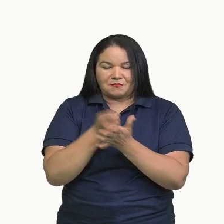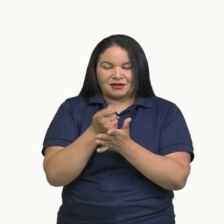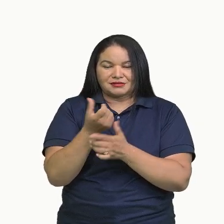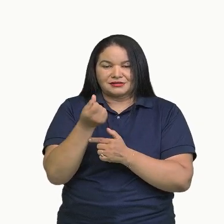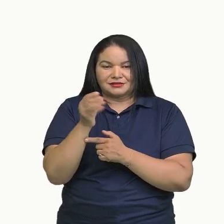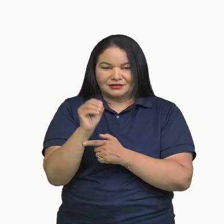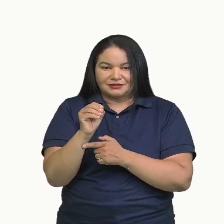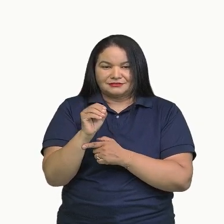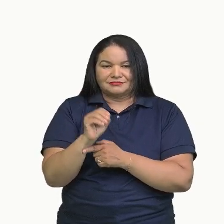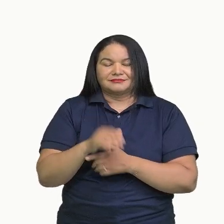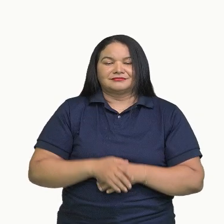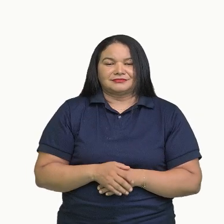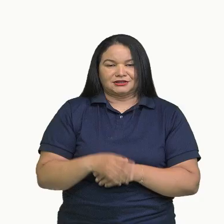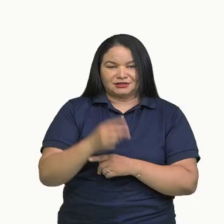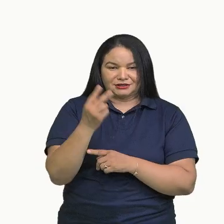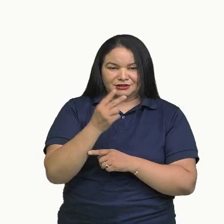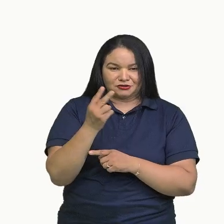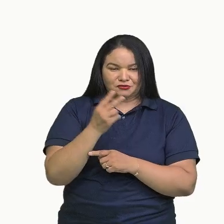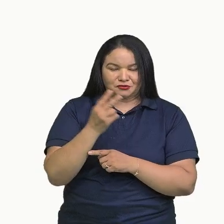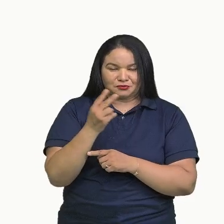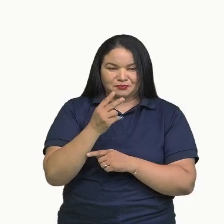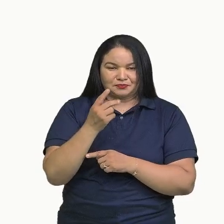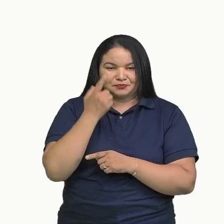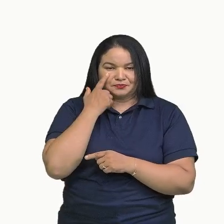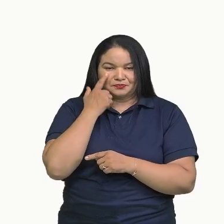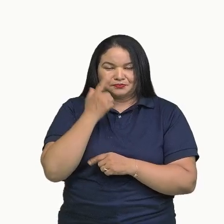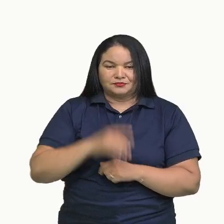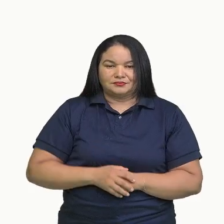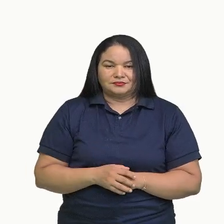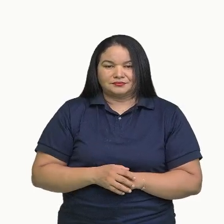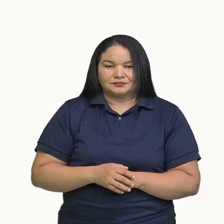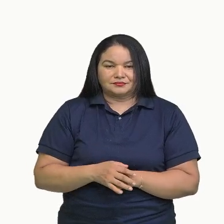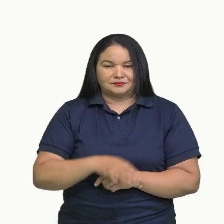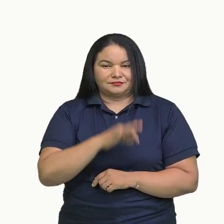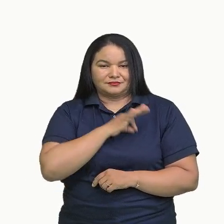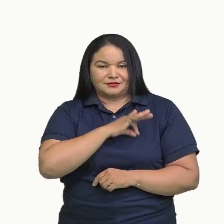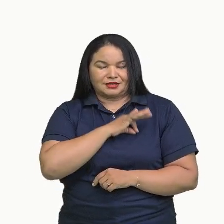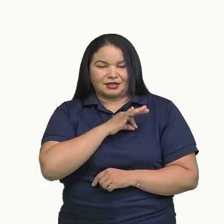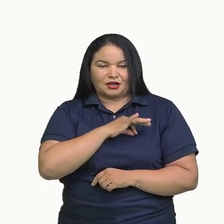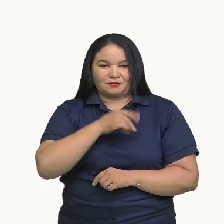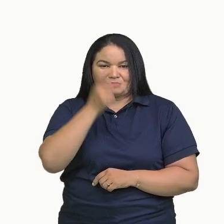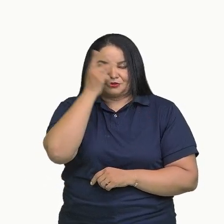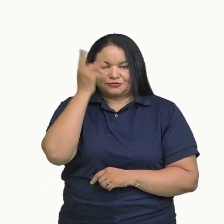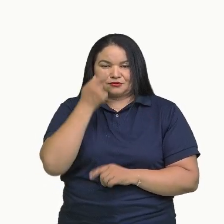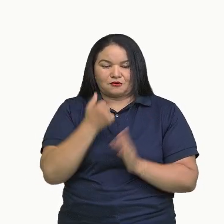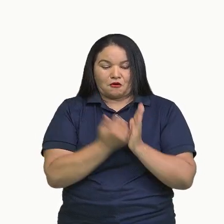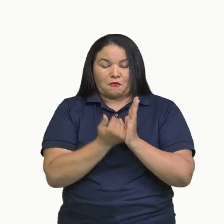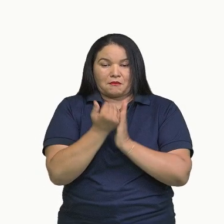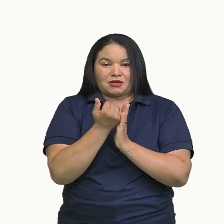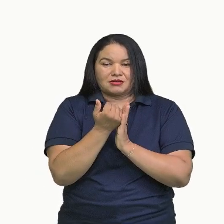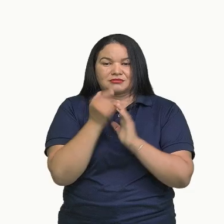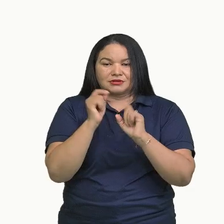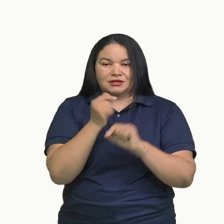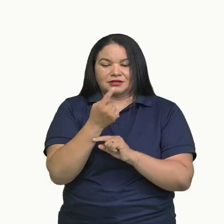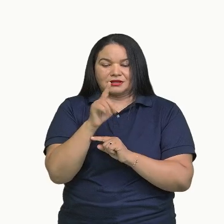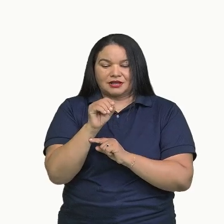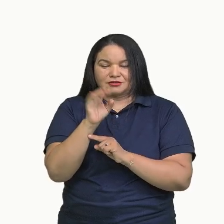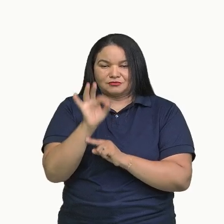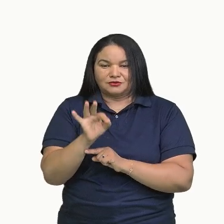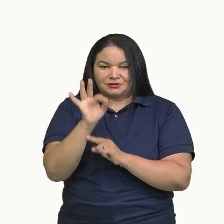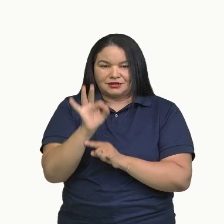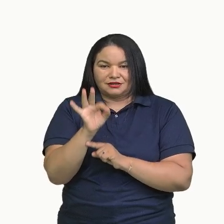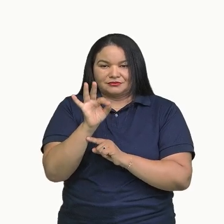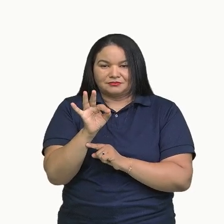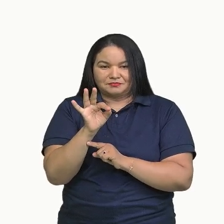sim, vamos para uma segunda situação. Um funcionário recebe um aumento salarial de 10%. Agora,